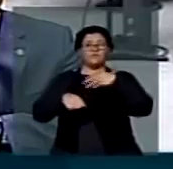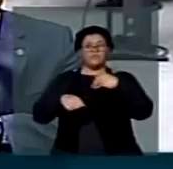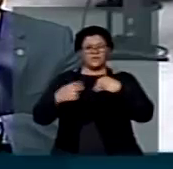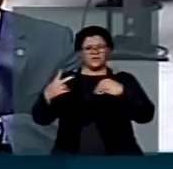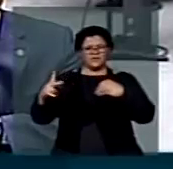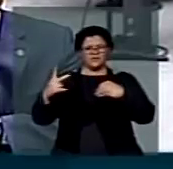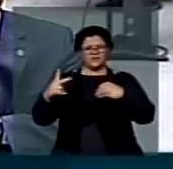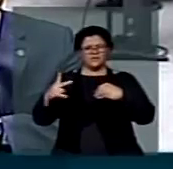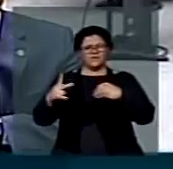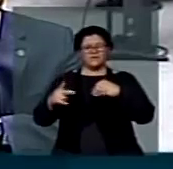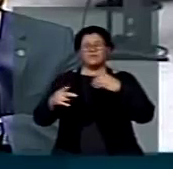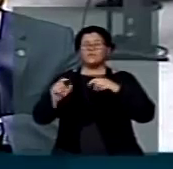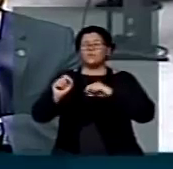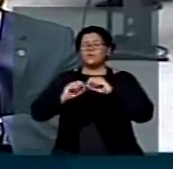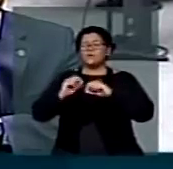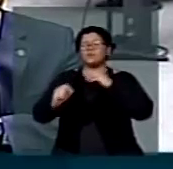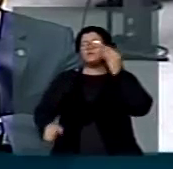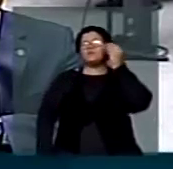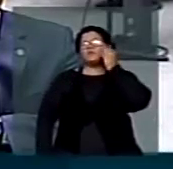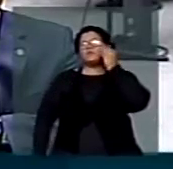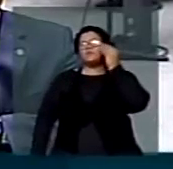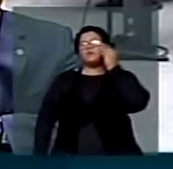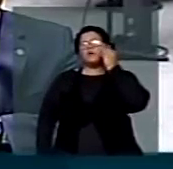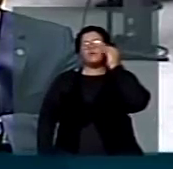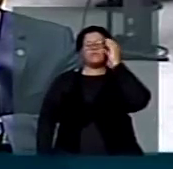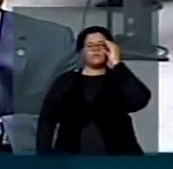ela procurava manter